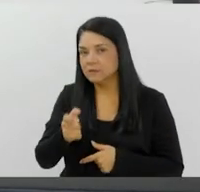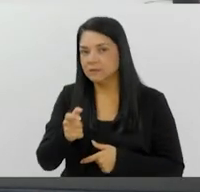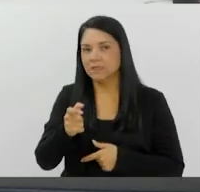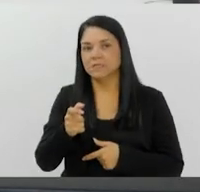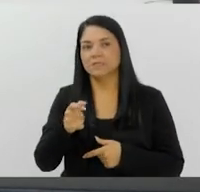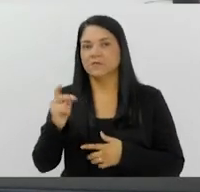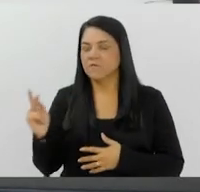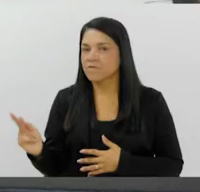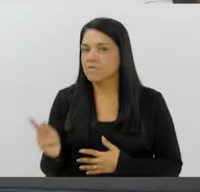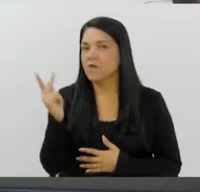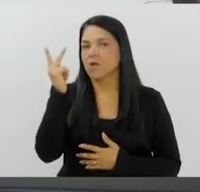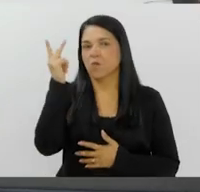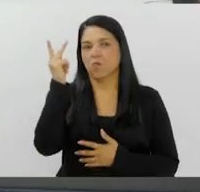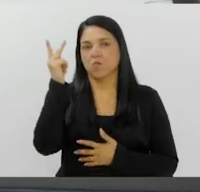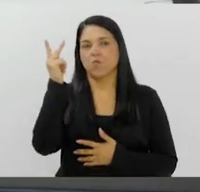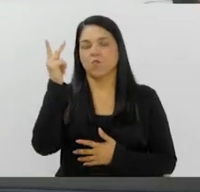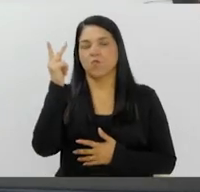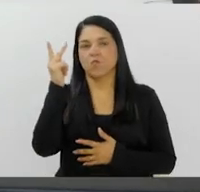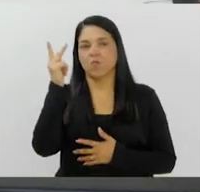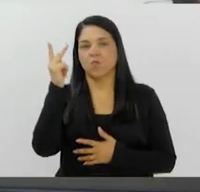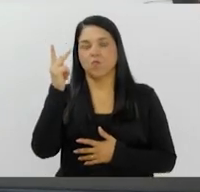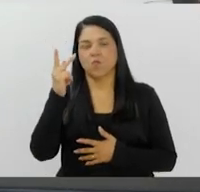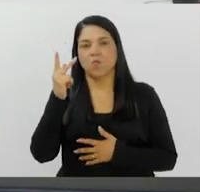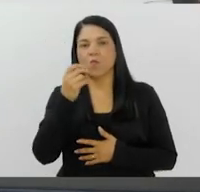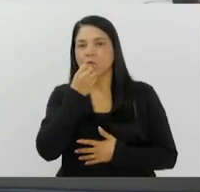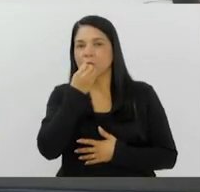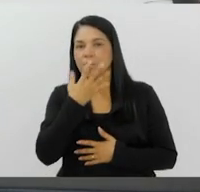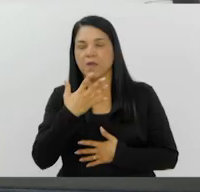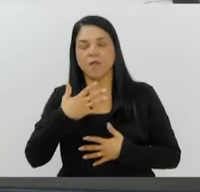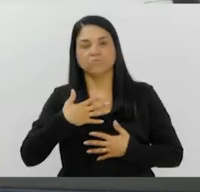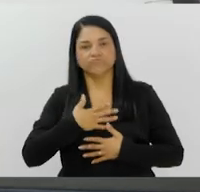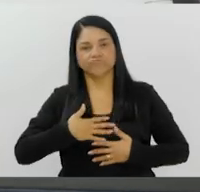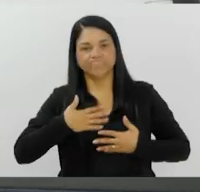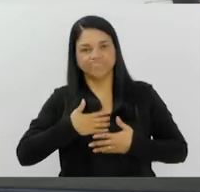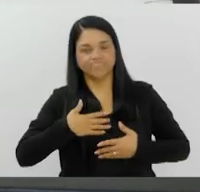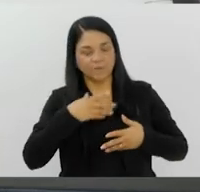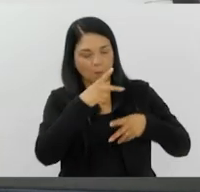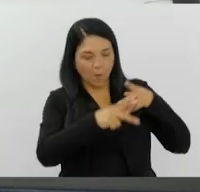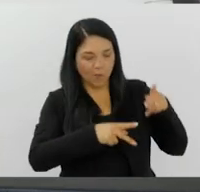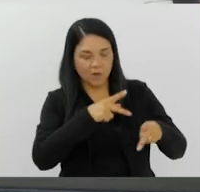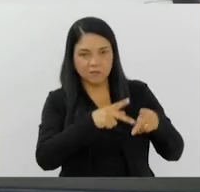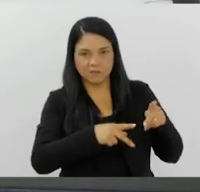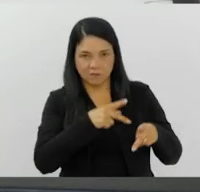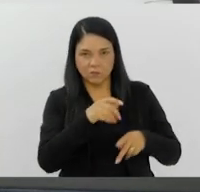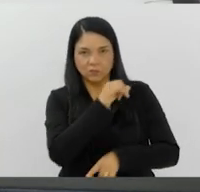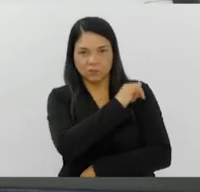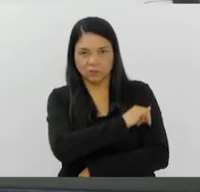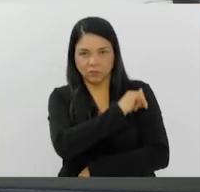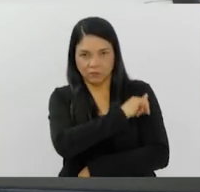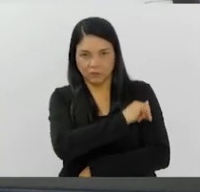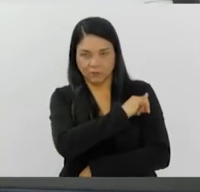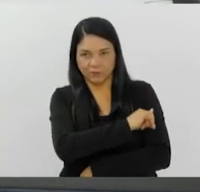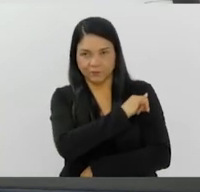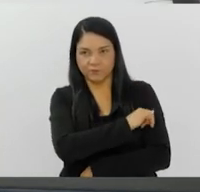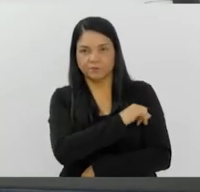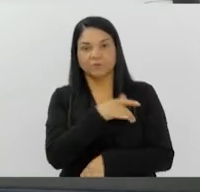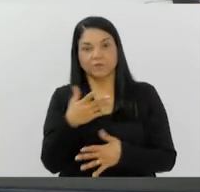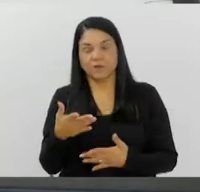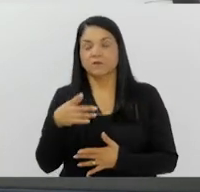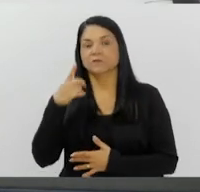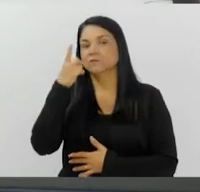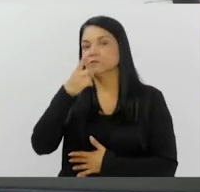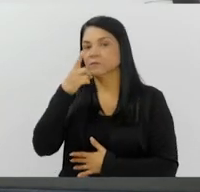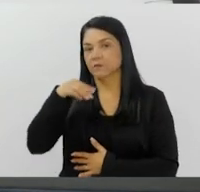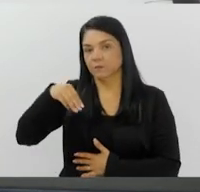mais valorizado que é o bem-estar da sociedade Fluminense obviamente deputado Carlos